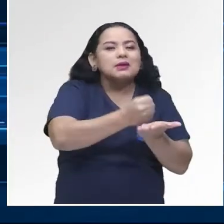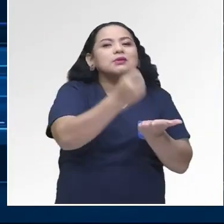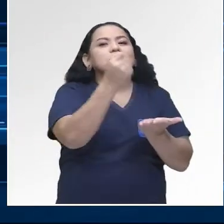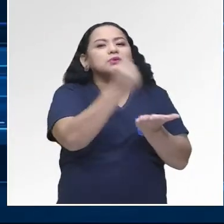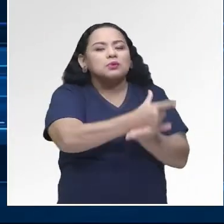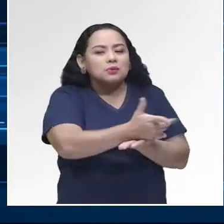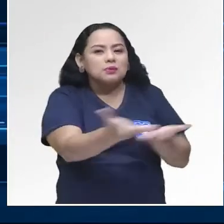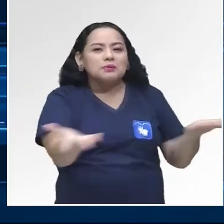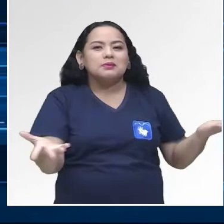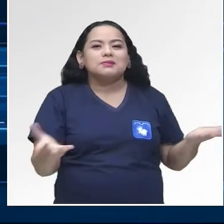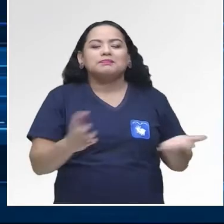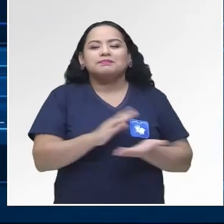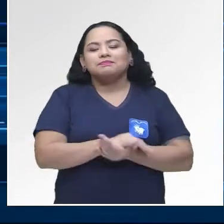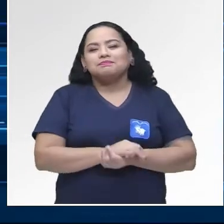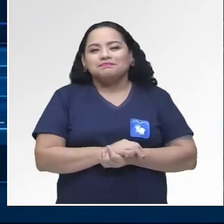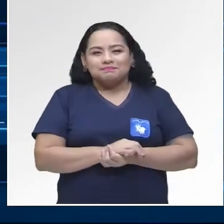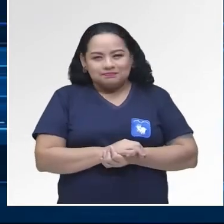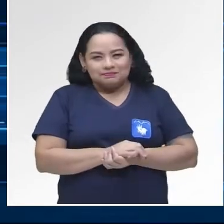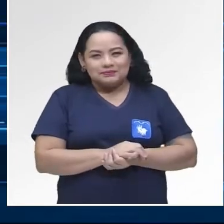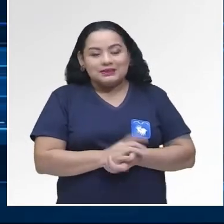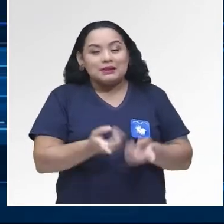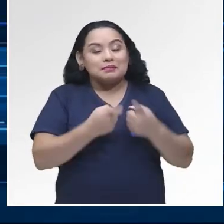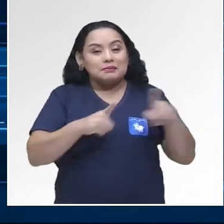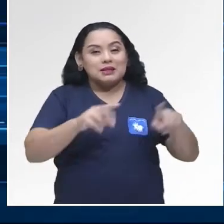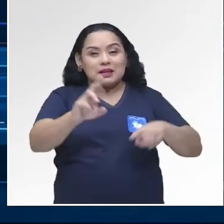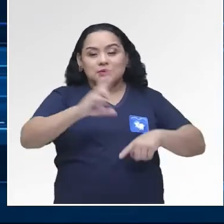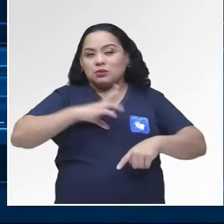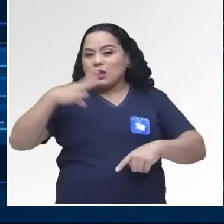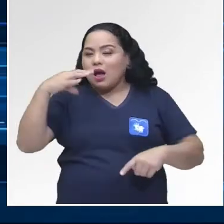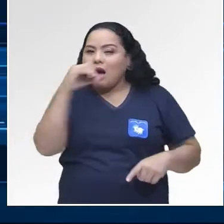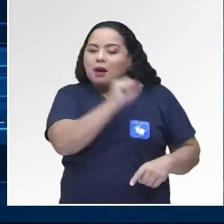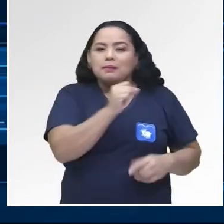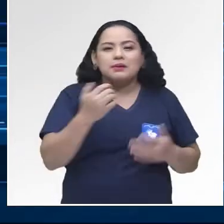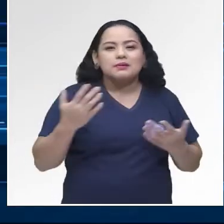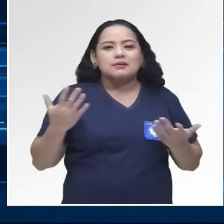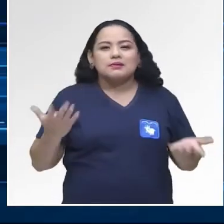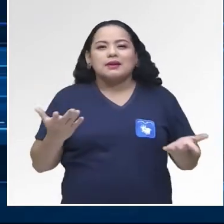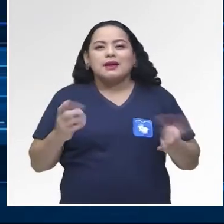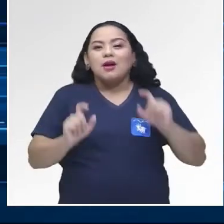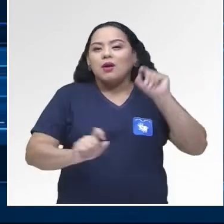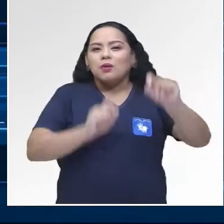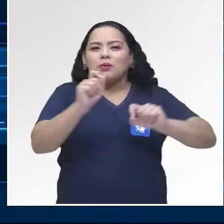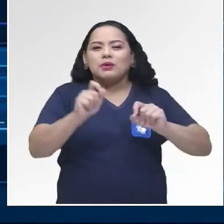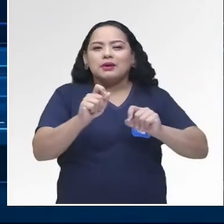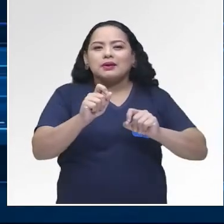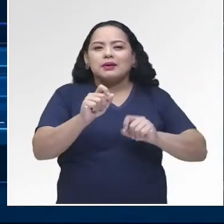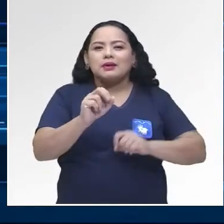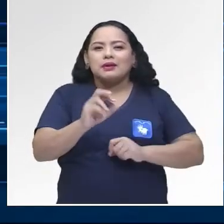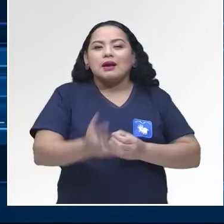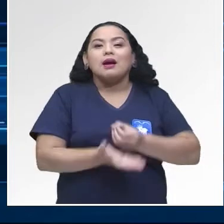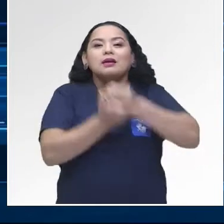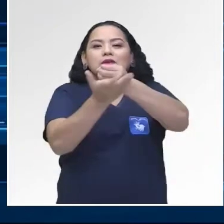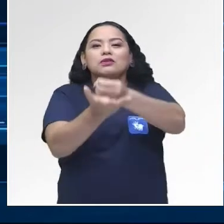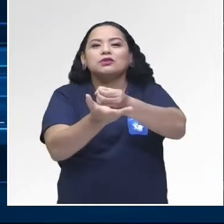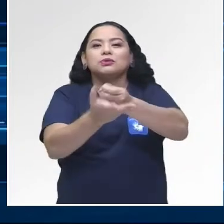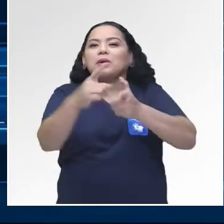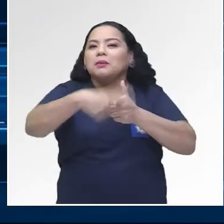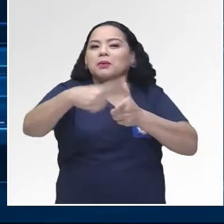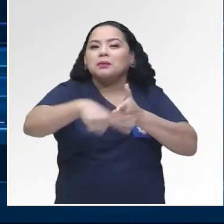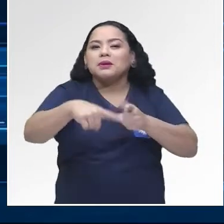né? Mas a resposta imediata é o quê? É a solução para aquele problema naquele